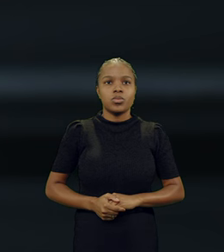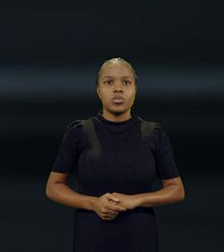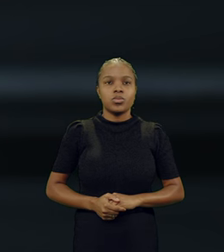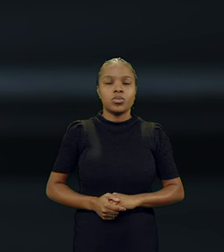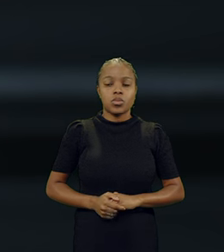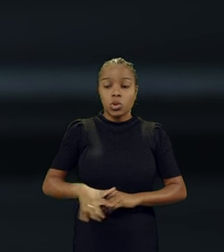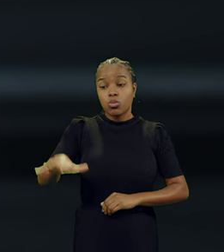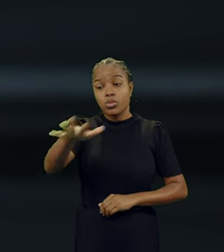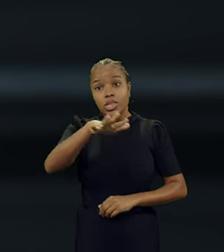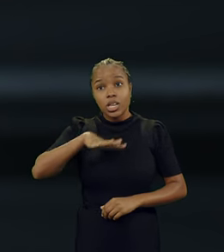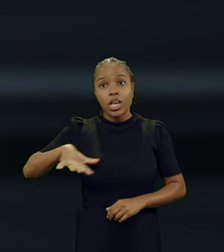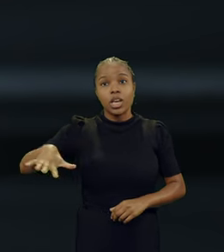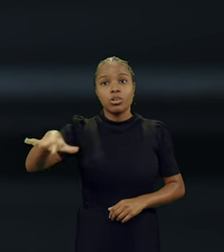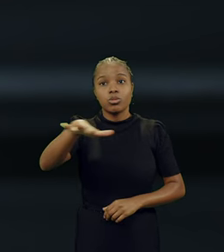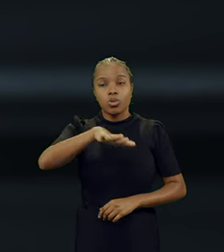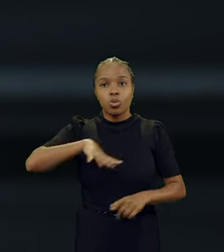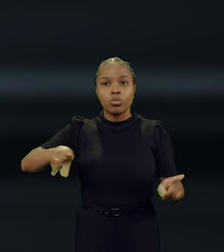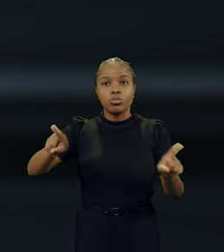Território.